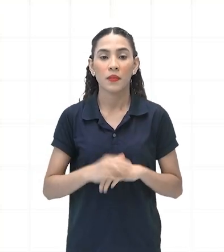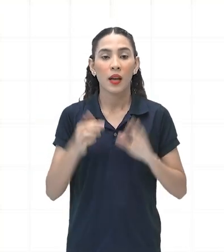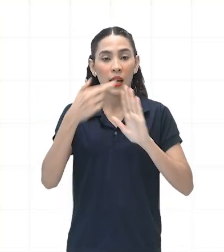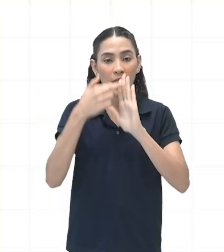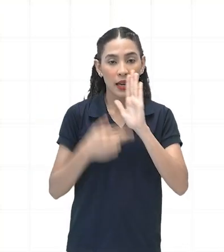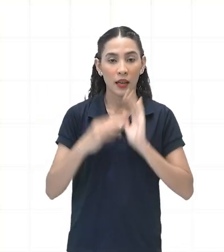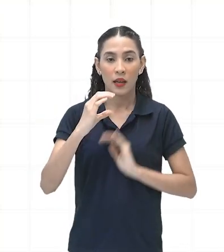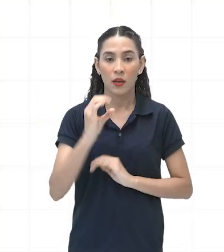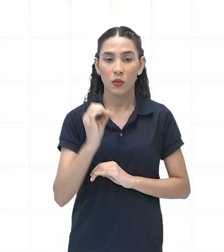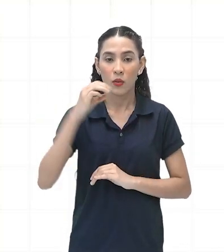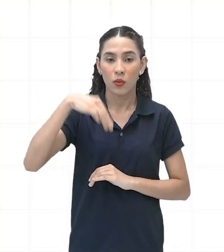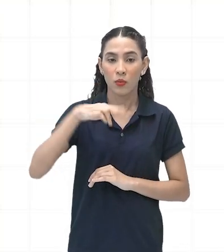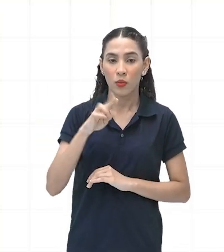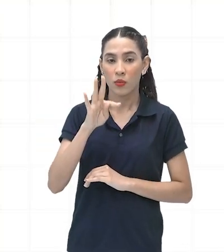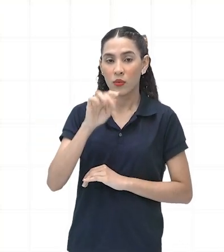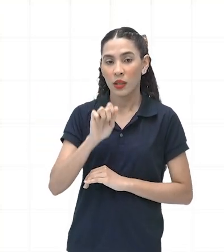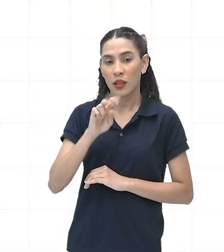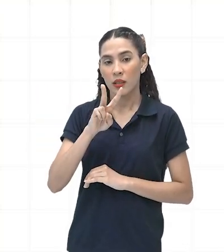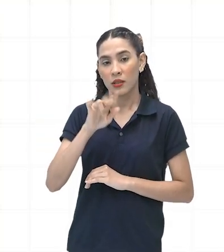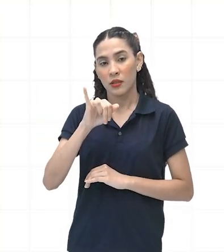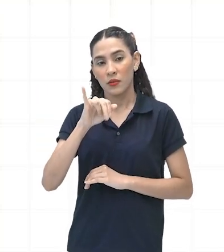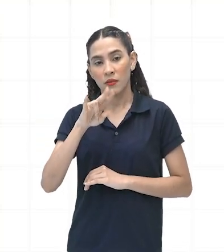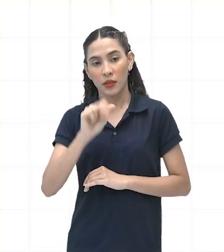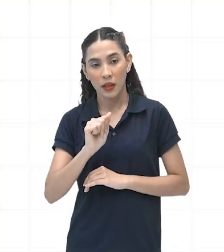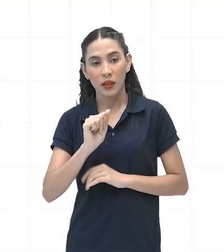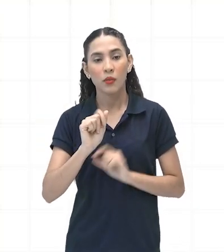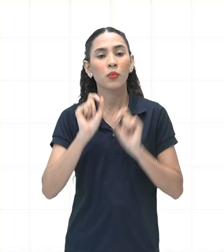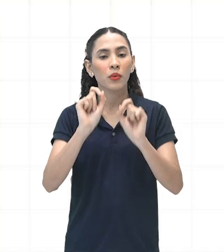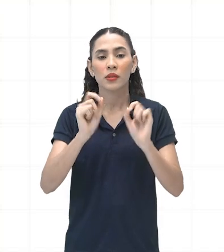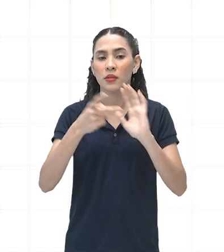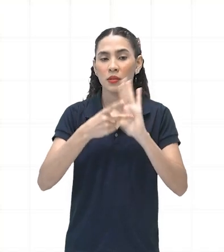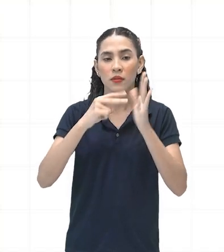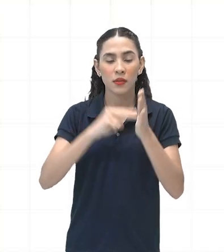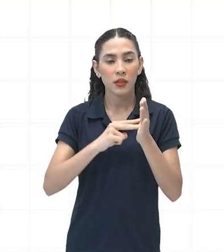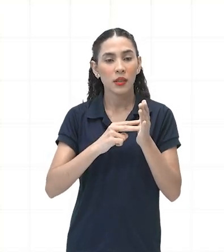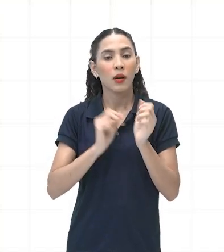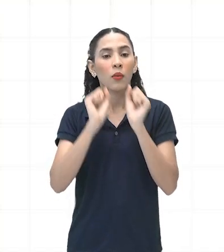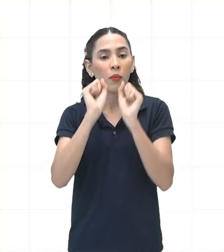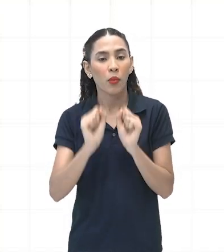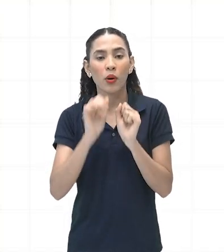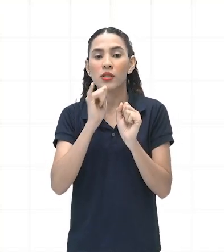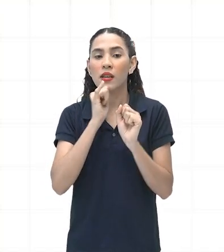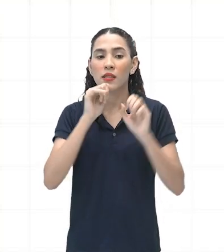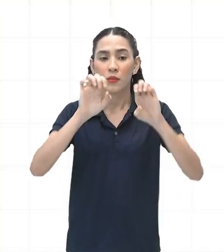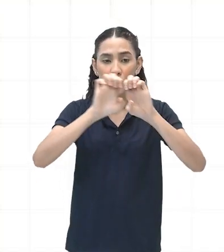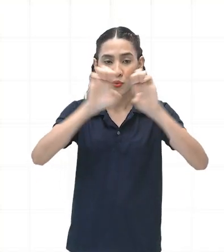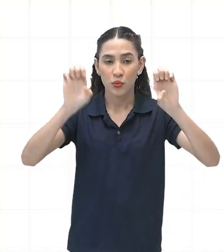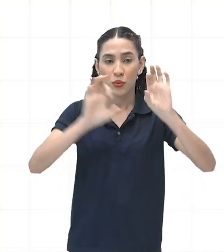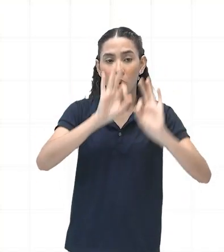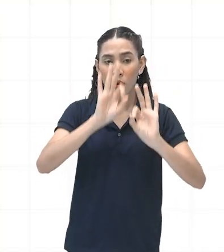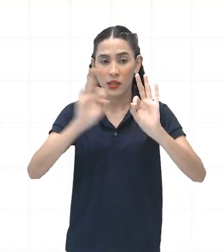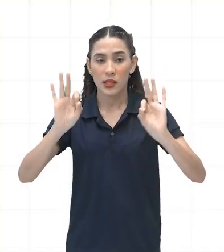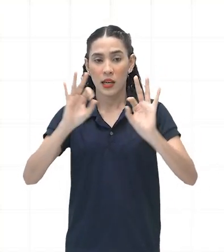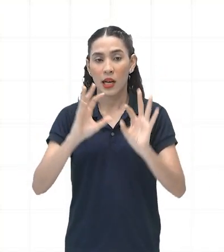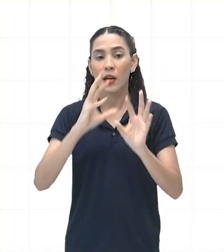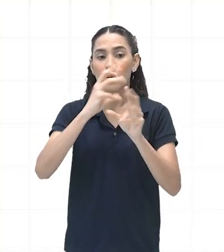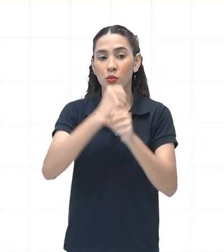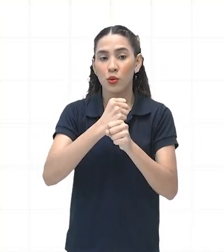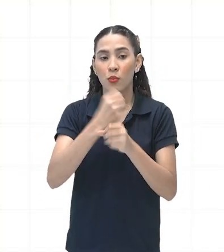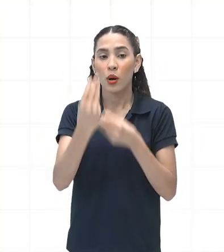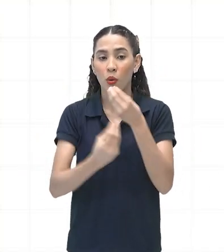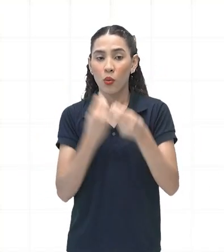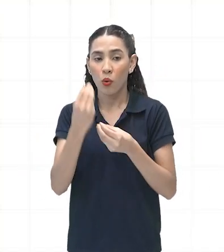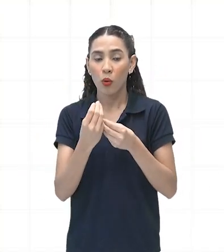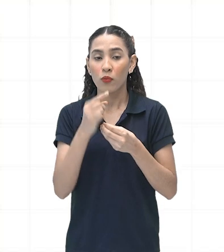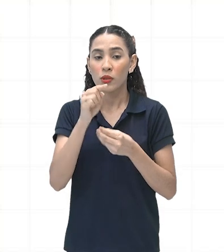a propriedade da comutatividade. O que seria a comutatividade? É que eu posso reorganizar a soma, de tal forma que eu